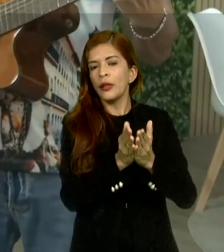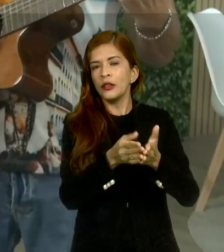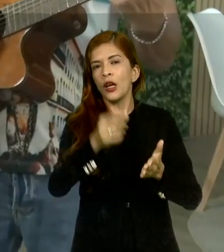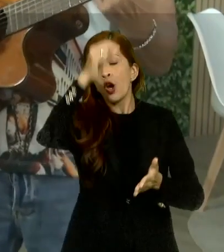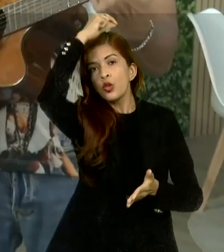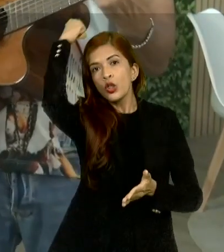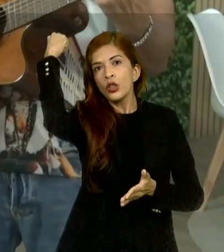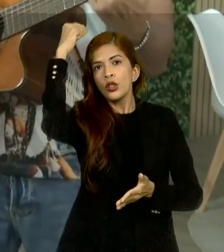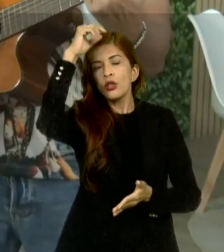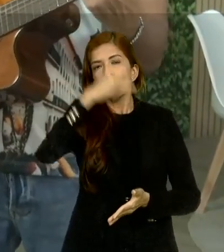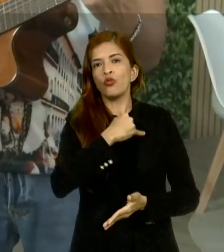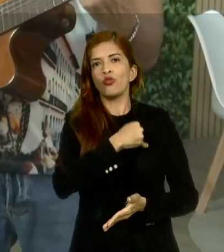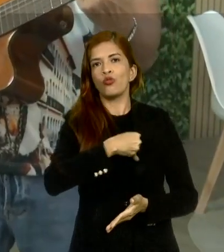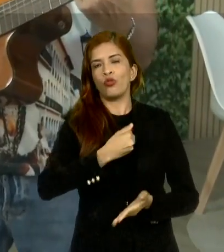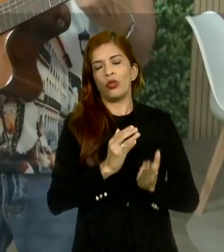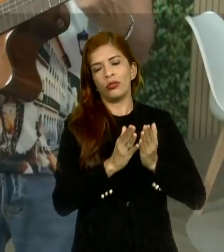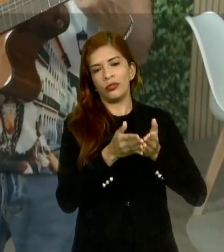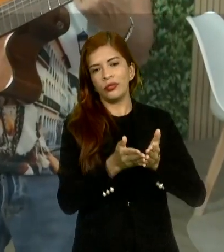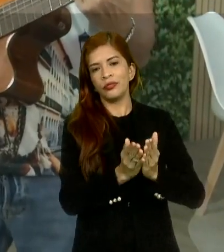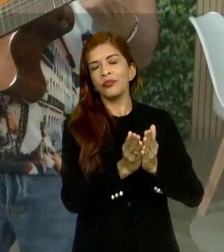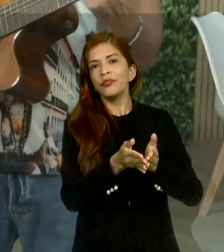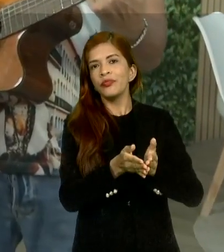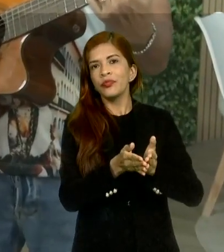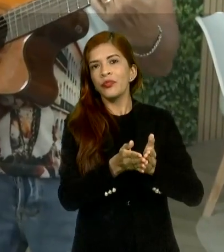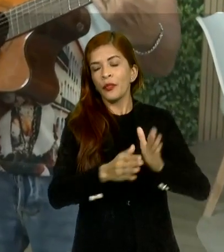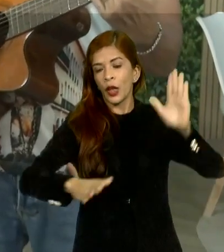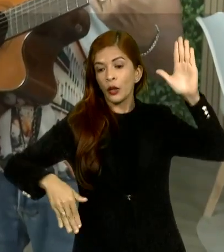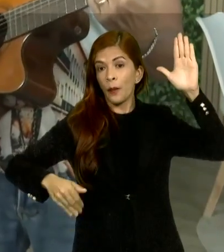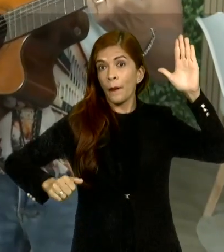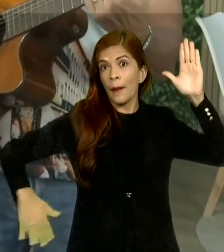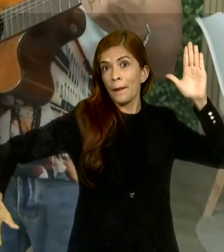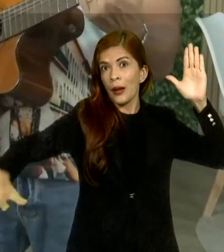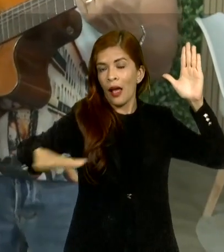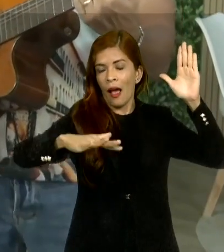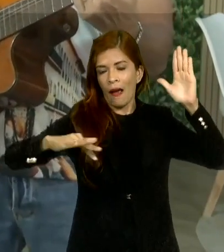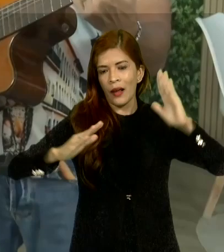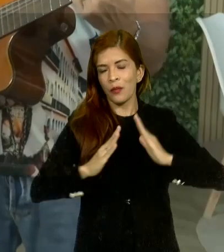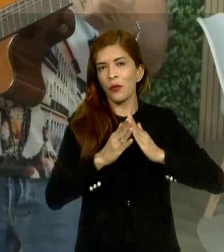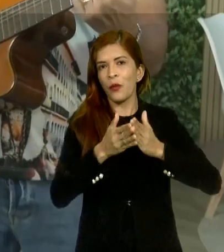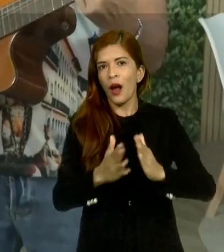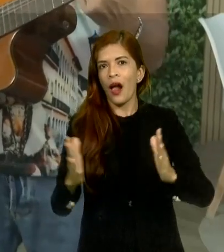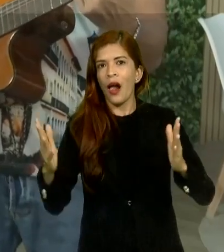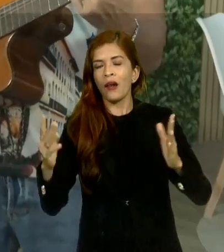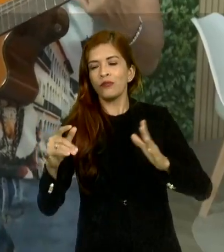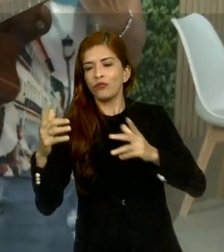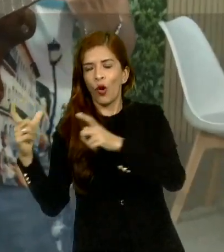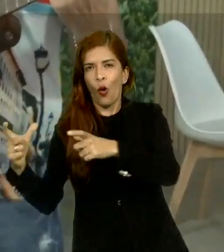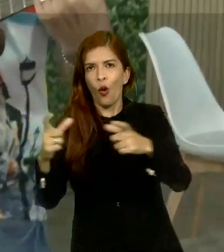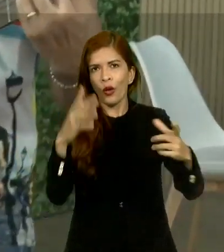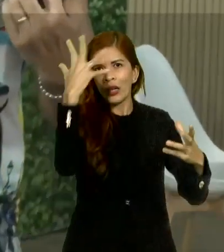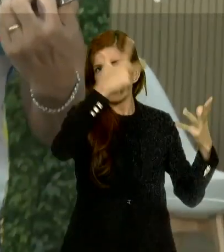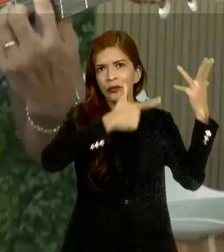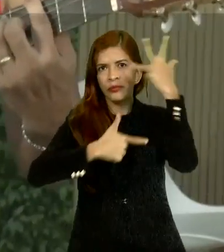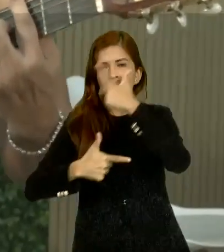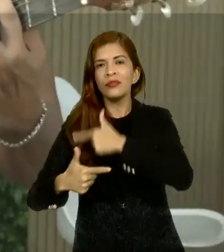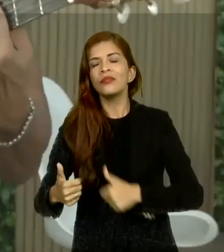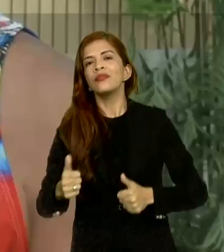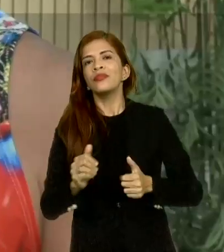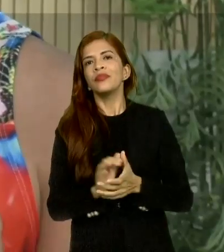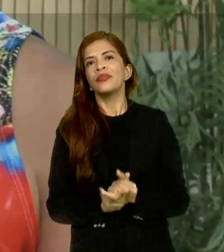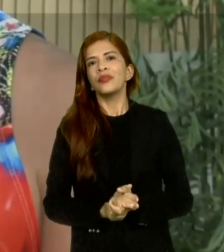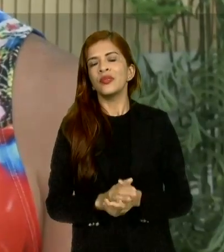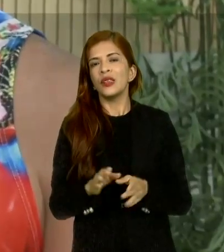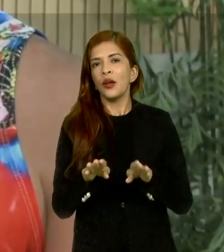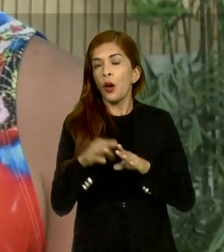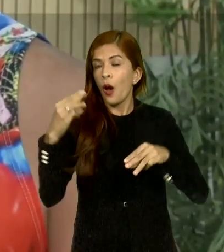a Bordo, que faz uma viagem pelo litoral de São Luís com paisagens de tirar o fôlego e as mais belas toadas.